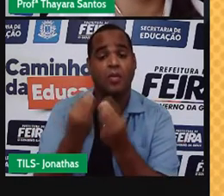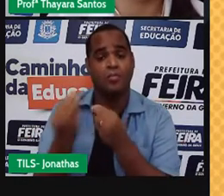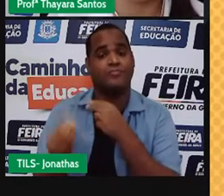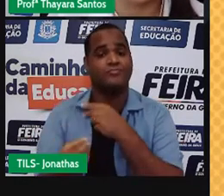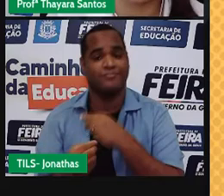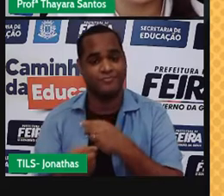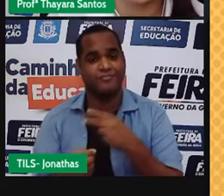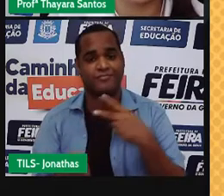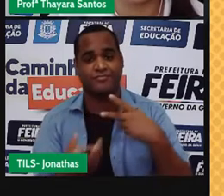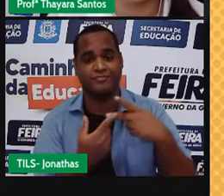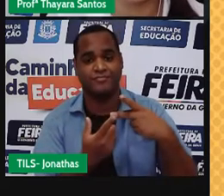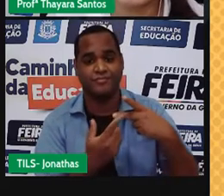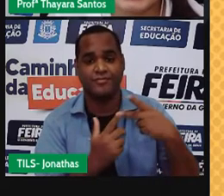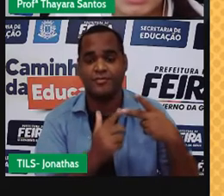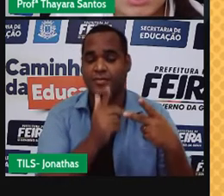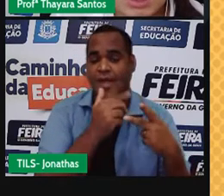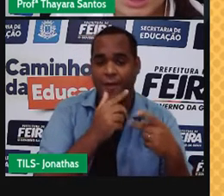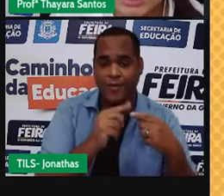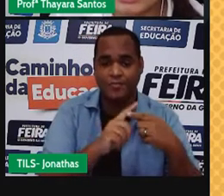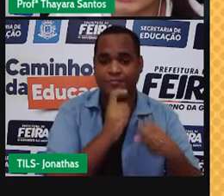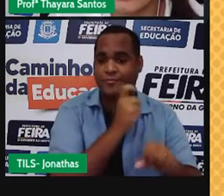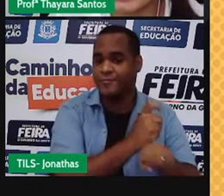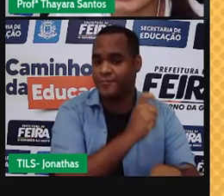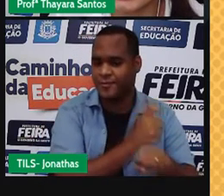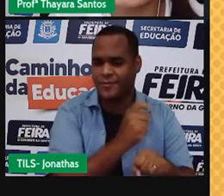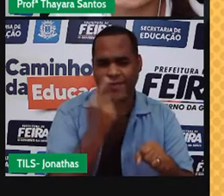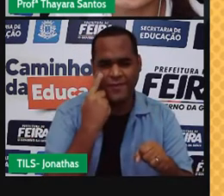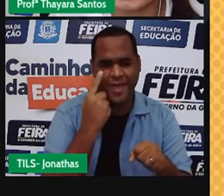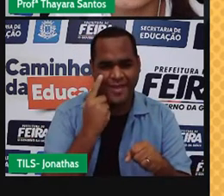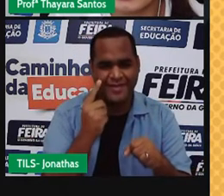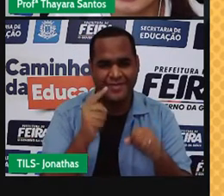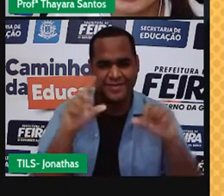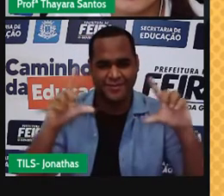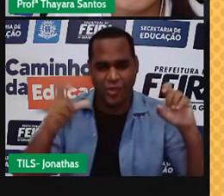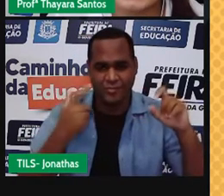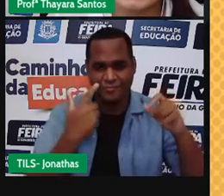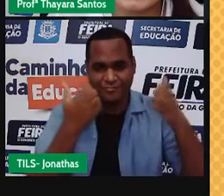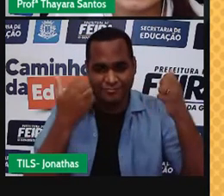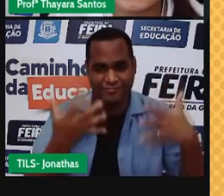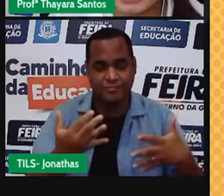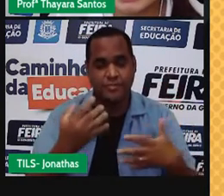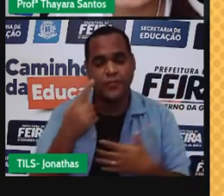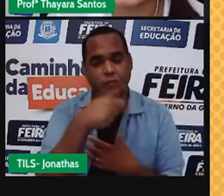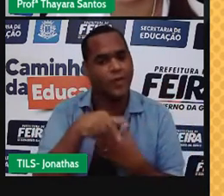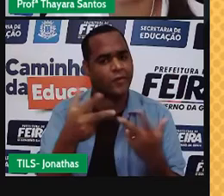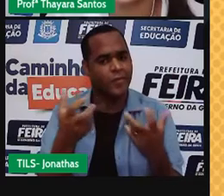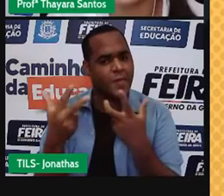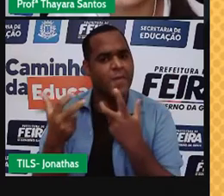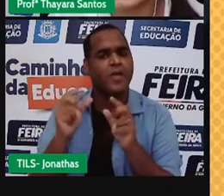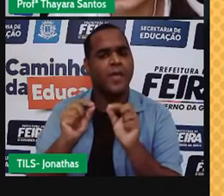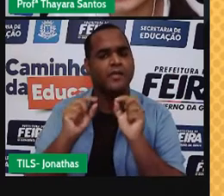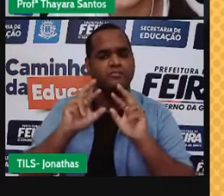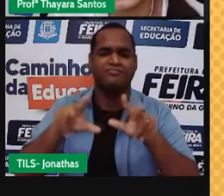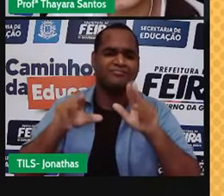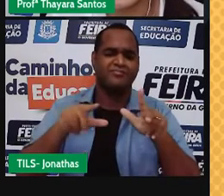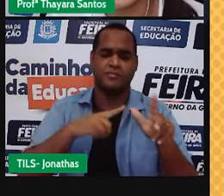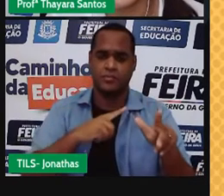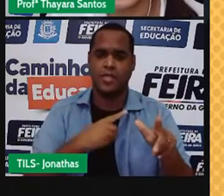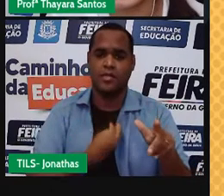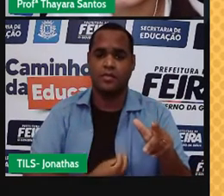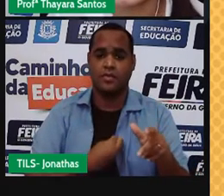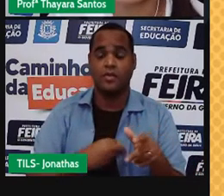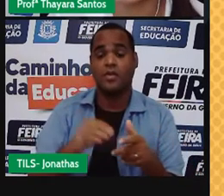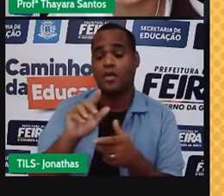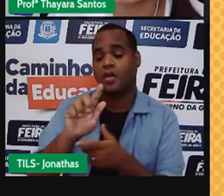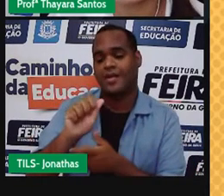moléculas no estado líquido e no estado sólido então aqui a gente já vê uma grande diferença e no estado